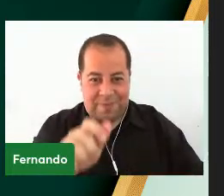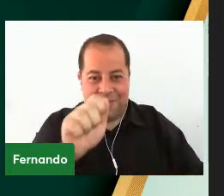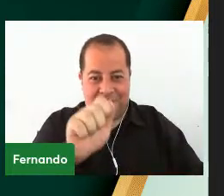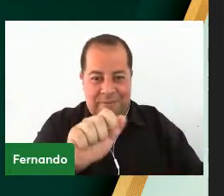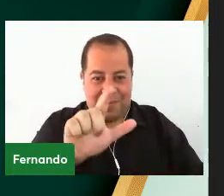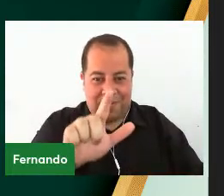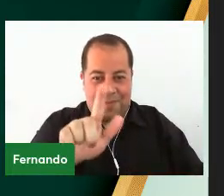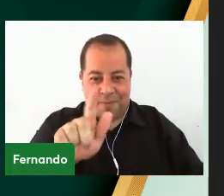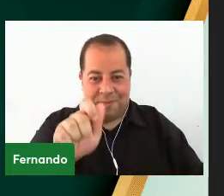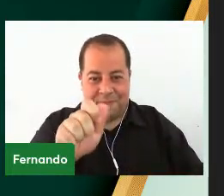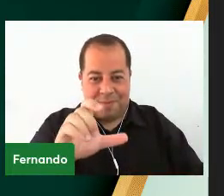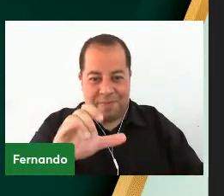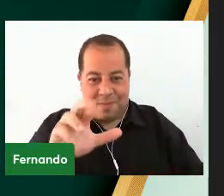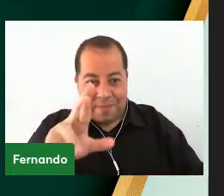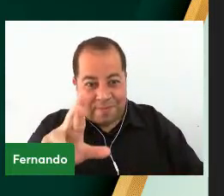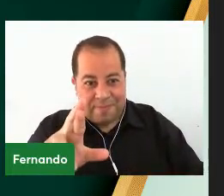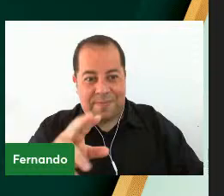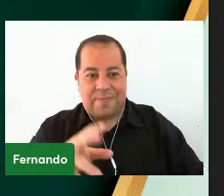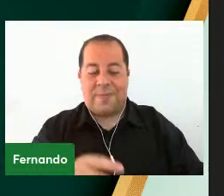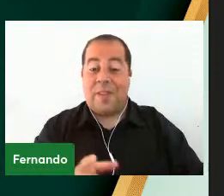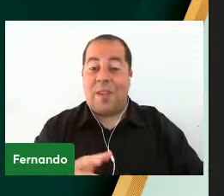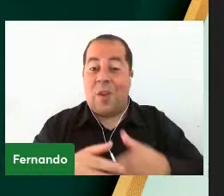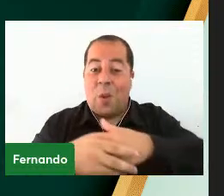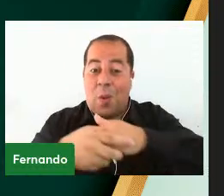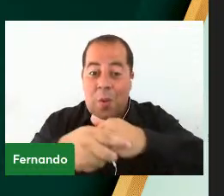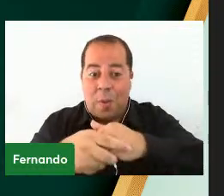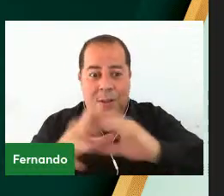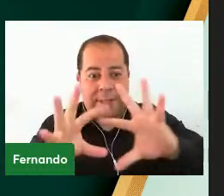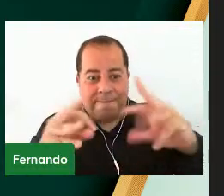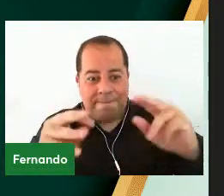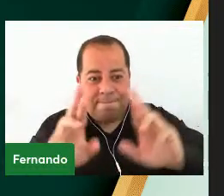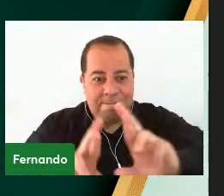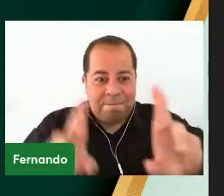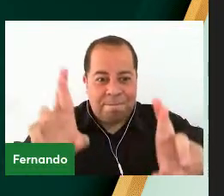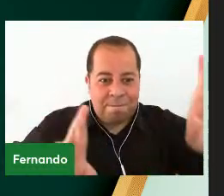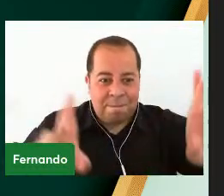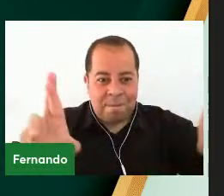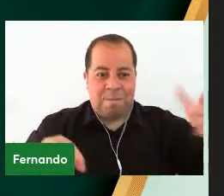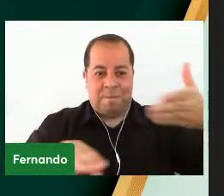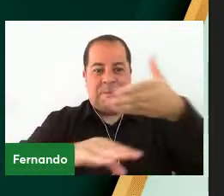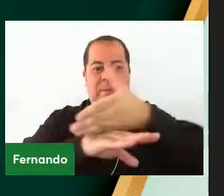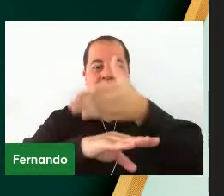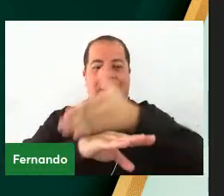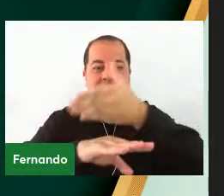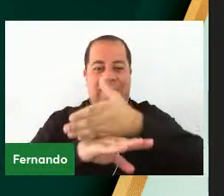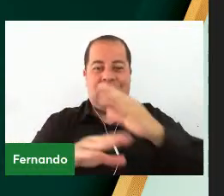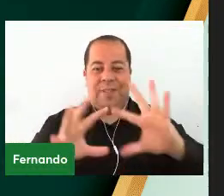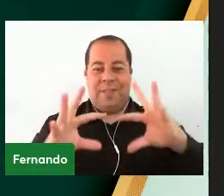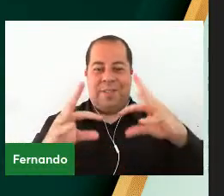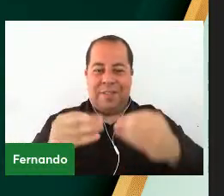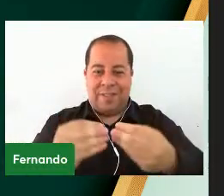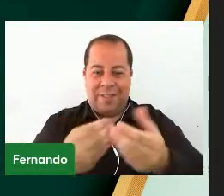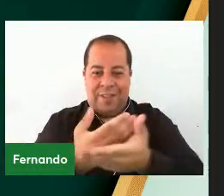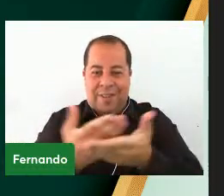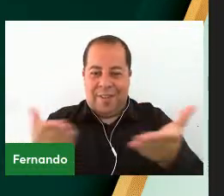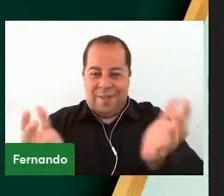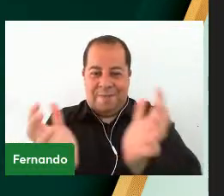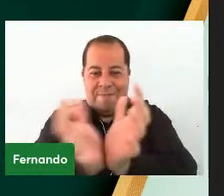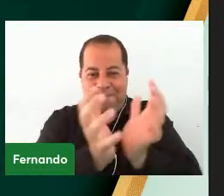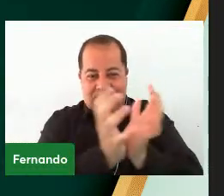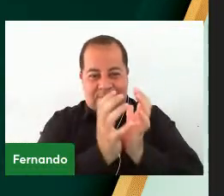José Rigon, e ao cumprimentá-lo, cumprimento as demais autoridades presentes e todos os meus nobres